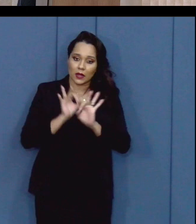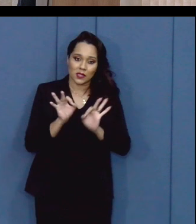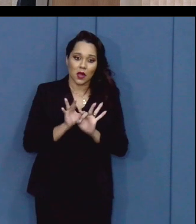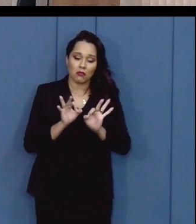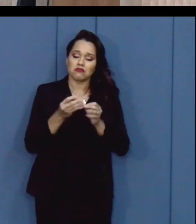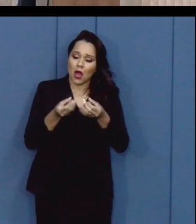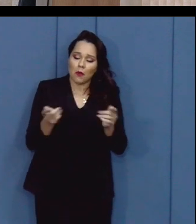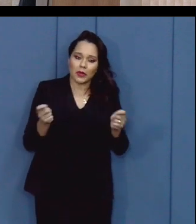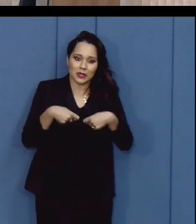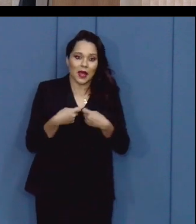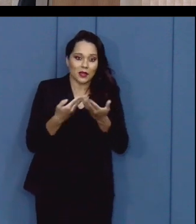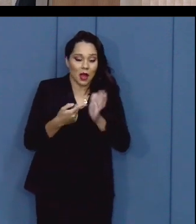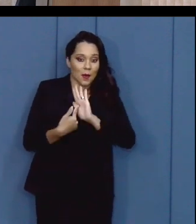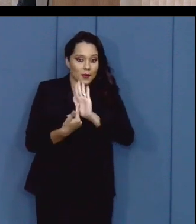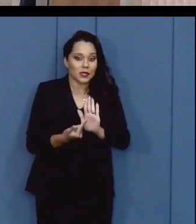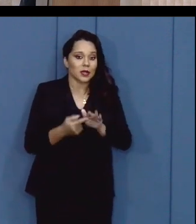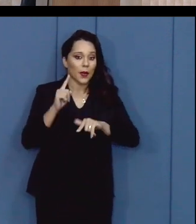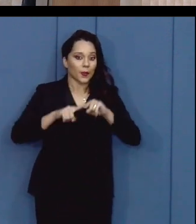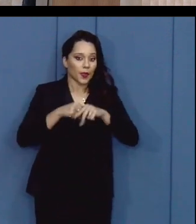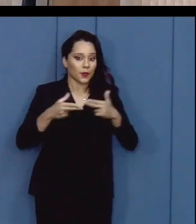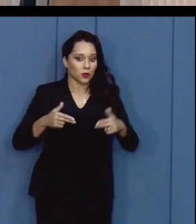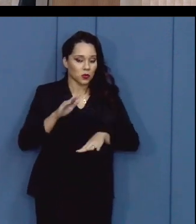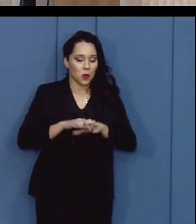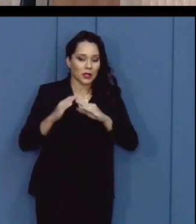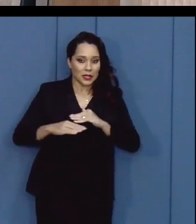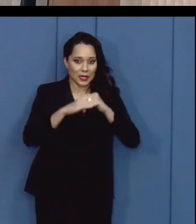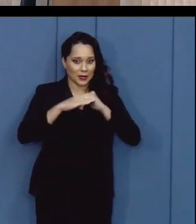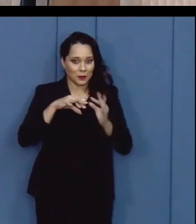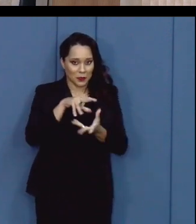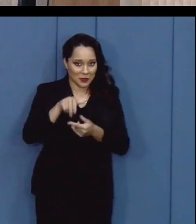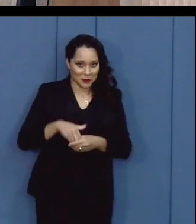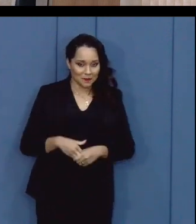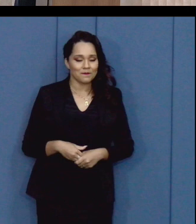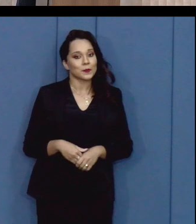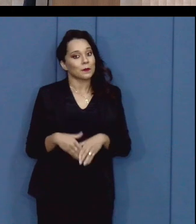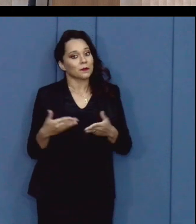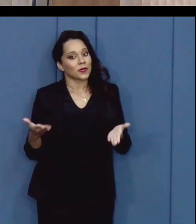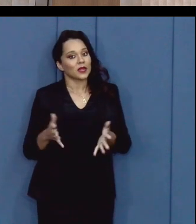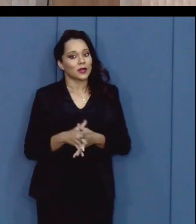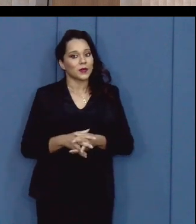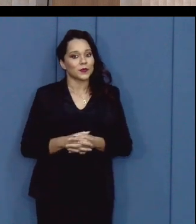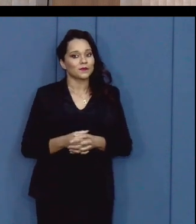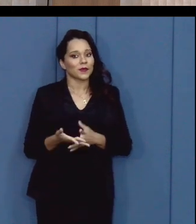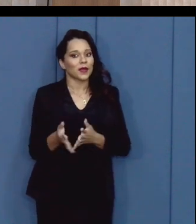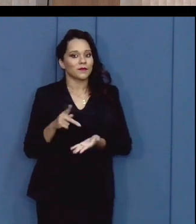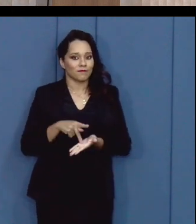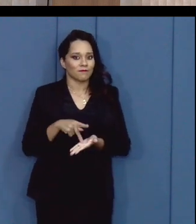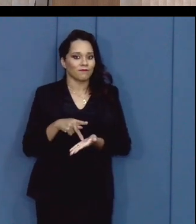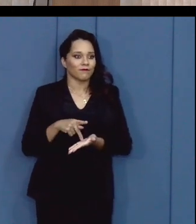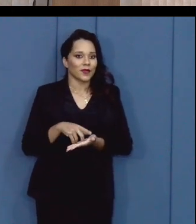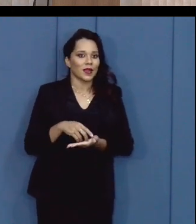organização a capacidade dela apresentar produtos com o maior equilíbrio para o mundo, né? Então fica